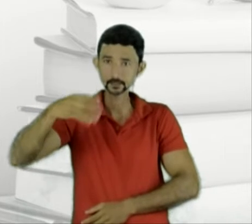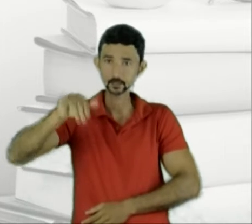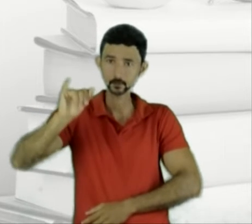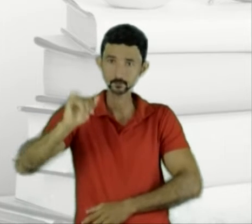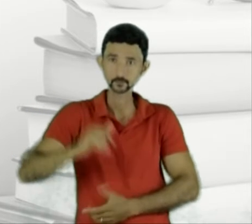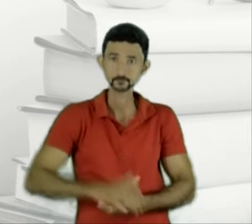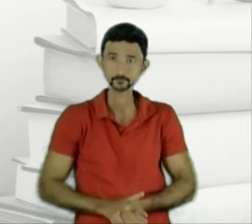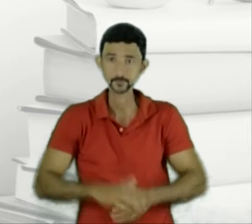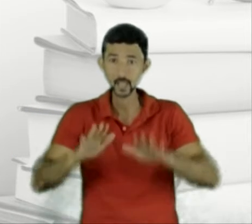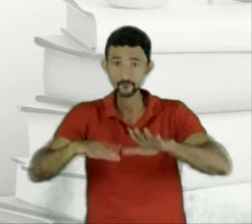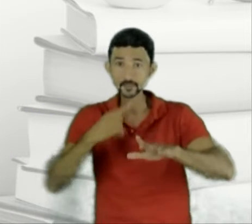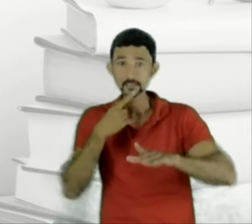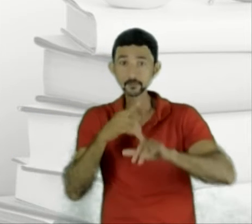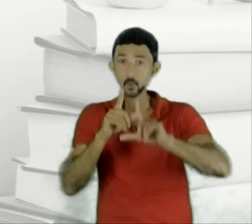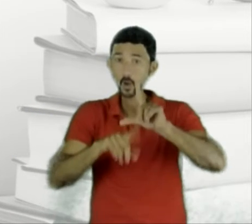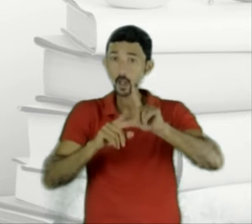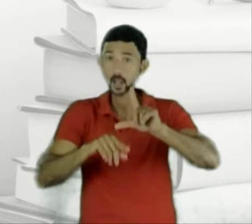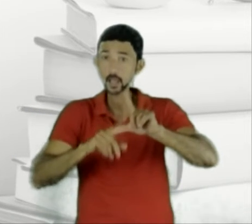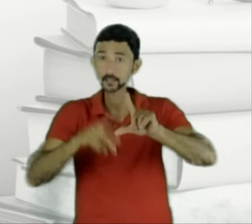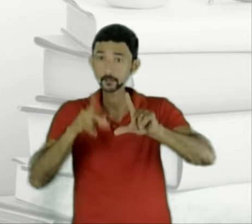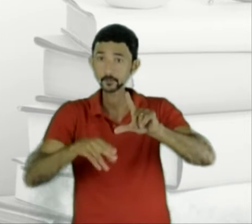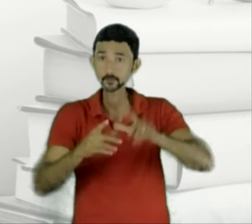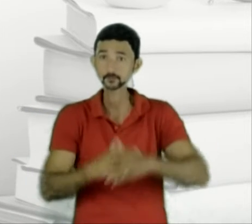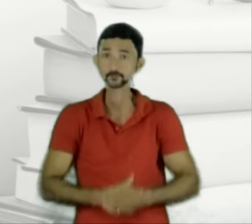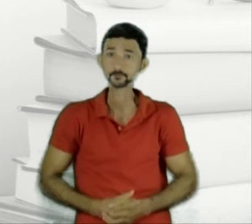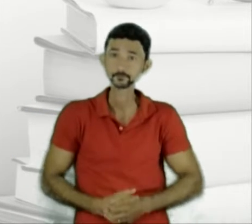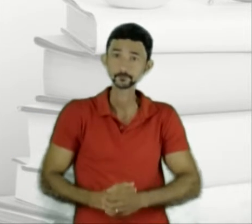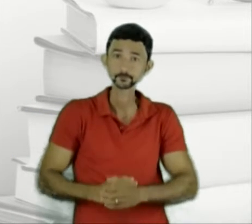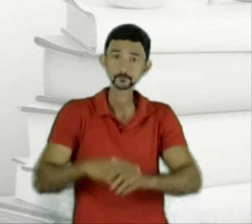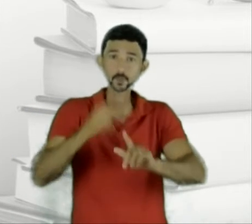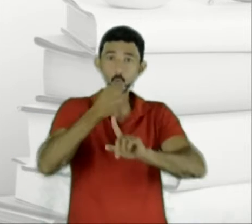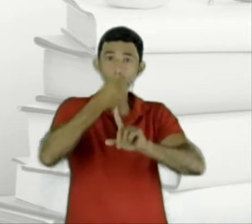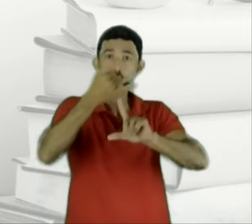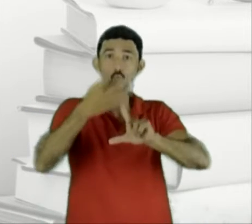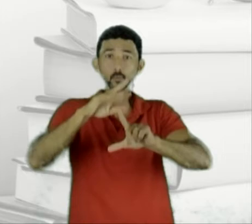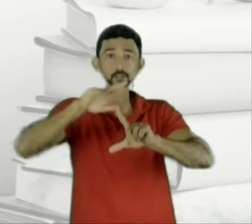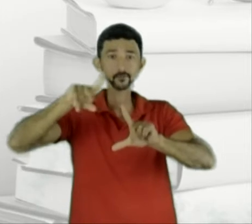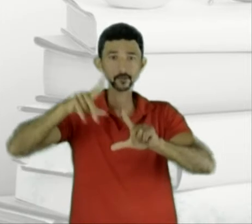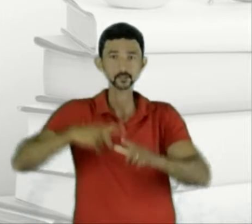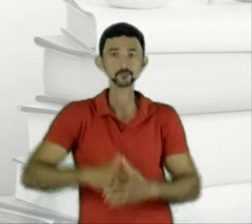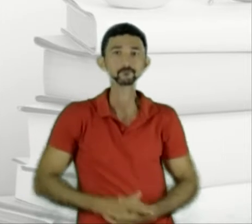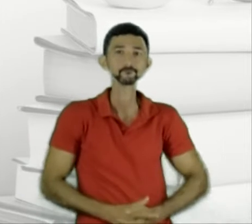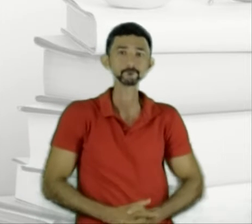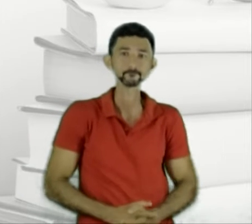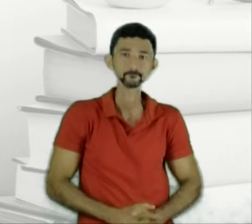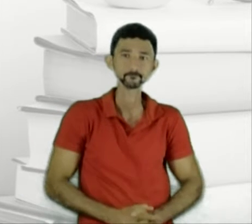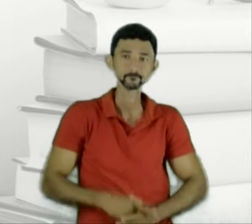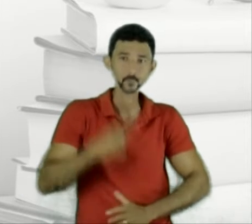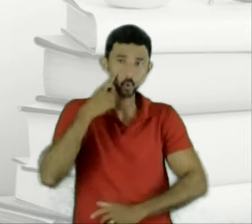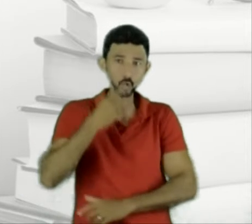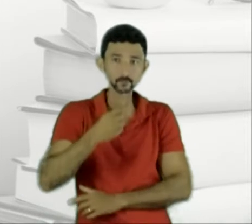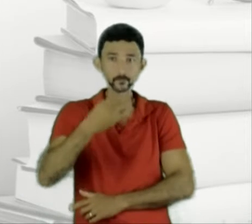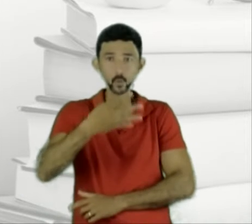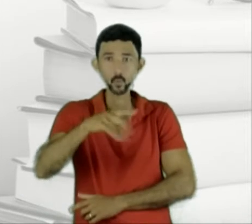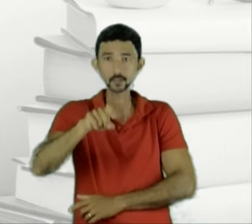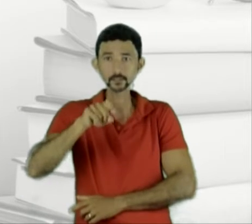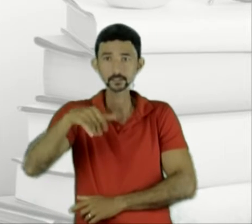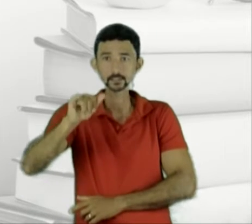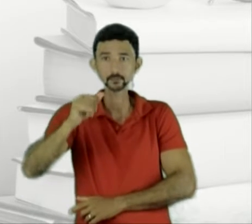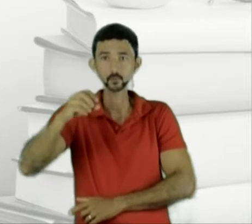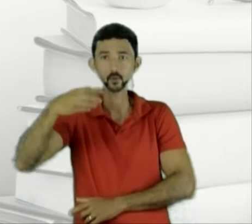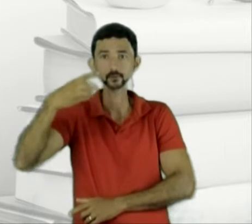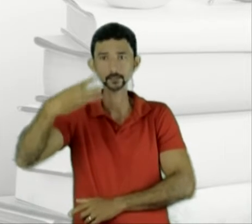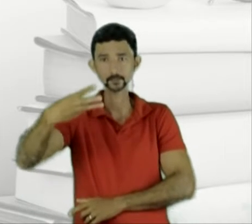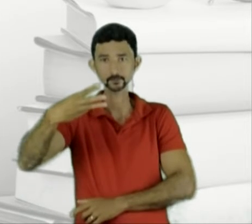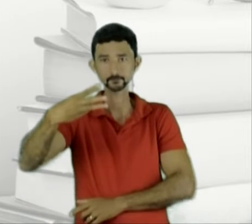que, embora sejam as mesmas letras, os expoentes são diferentes. No 4xy ao cubo,